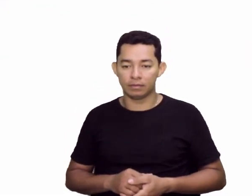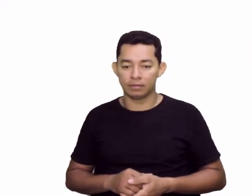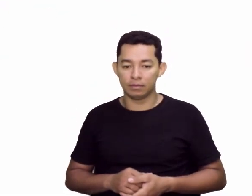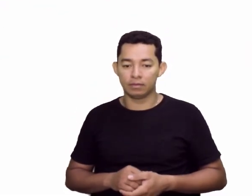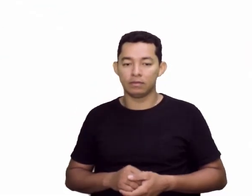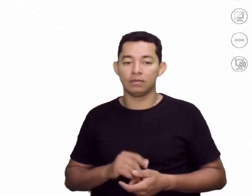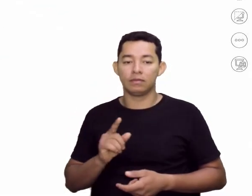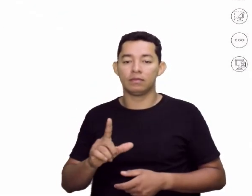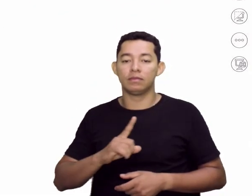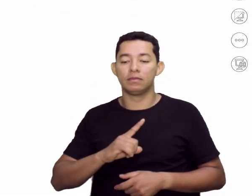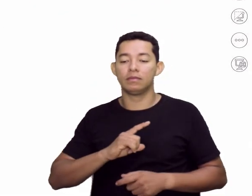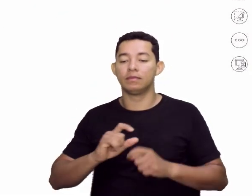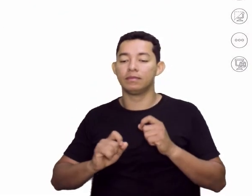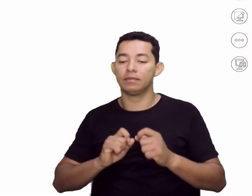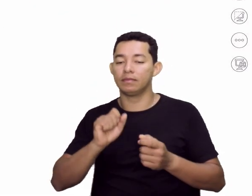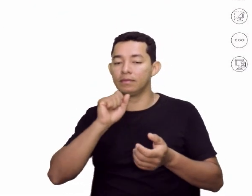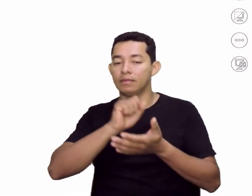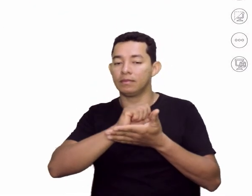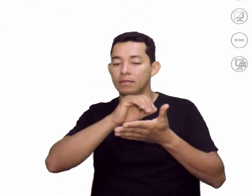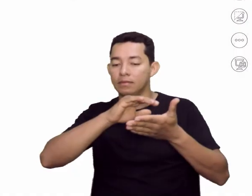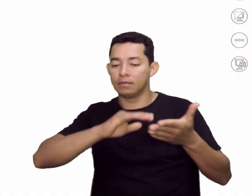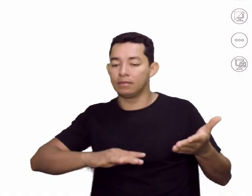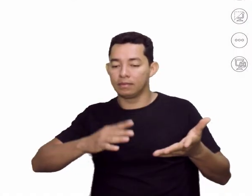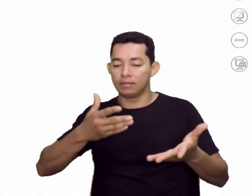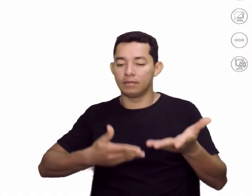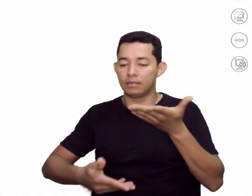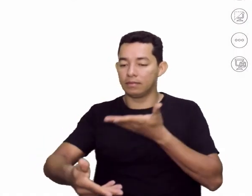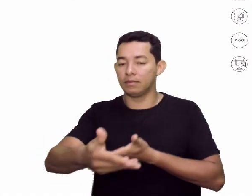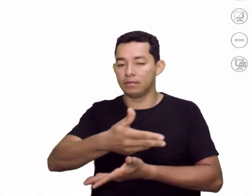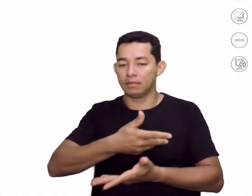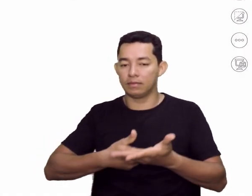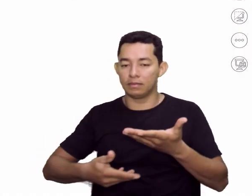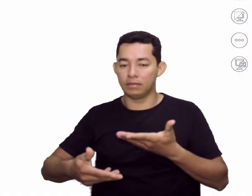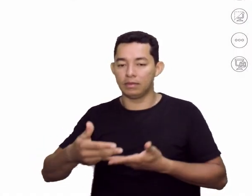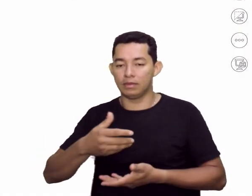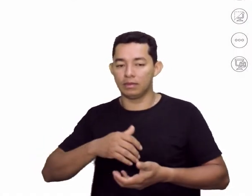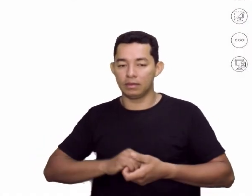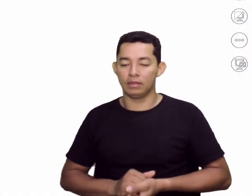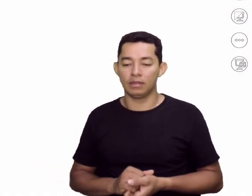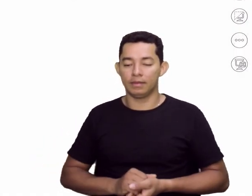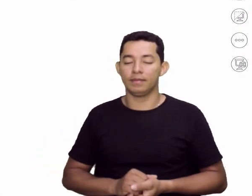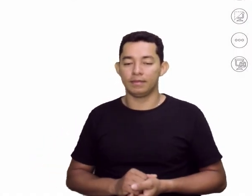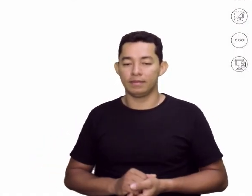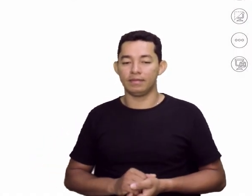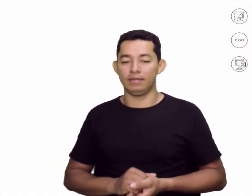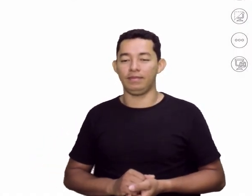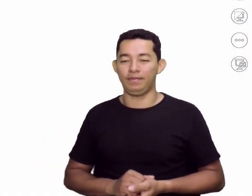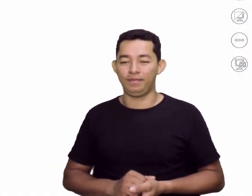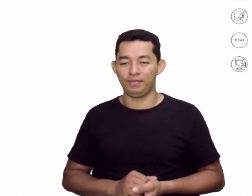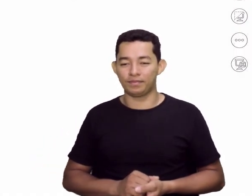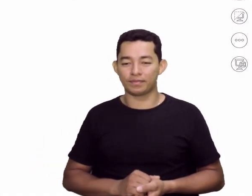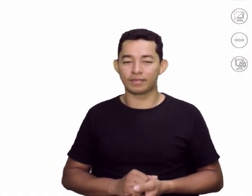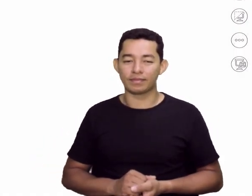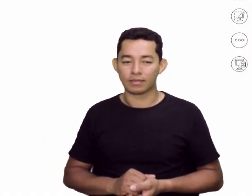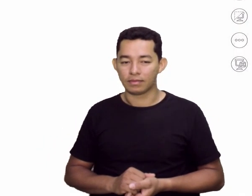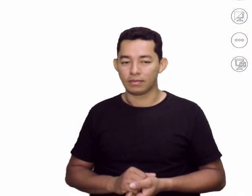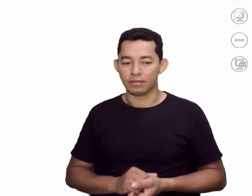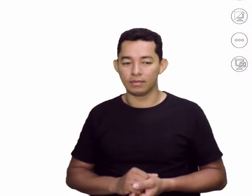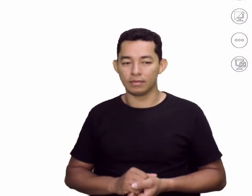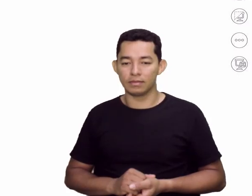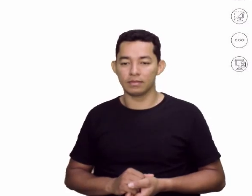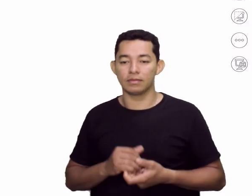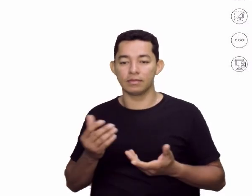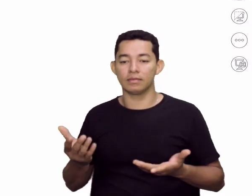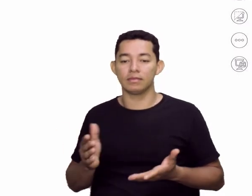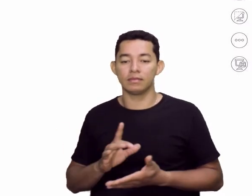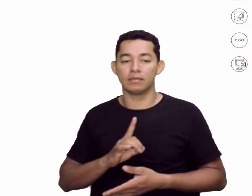E aqui nós temos também uma nossa atividade literária, uma atividade interativa, meu Deus.